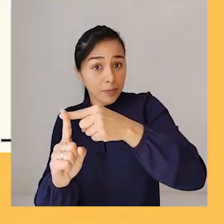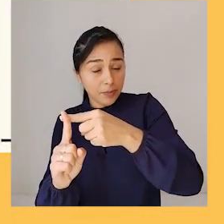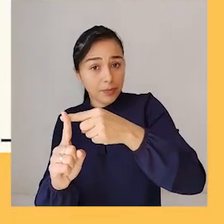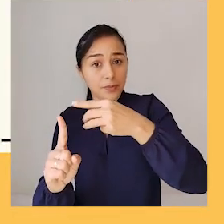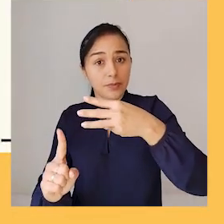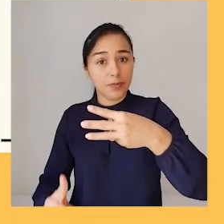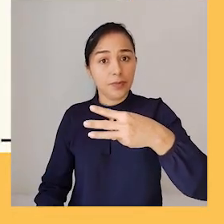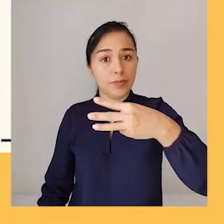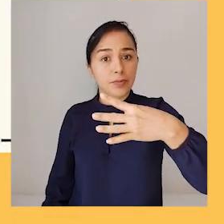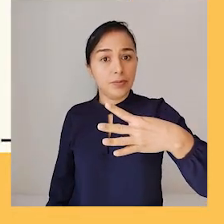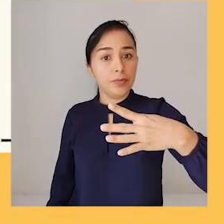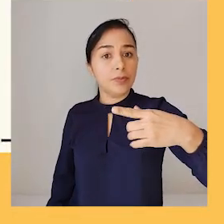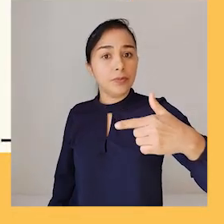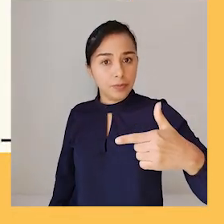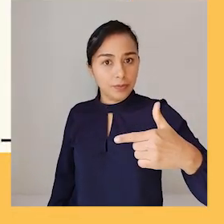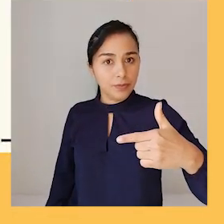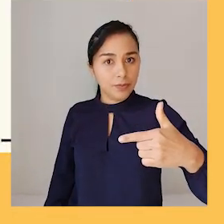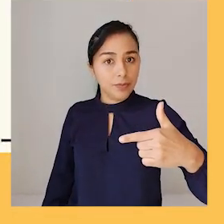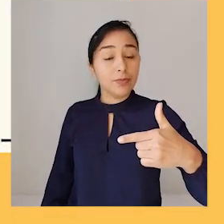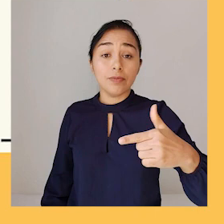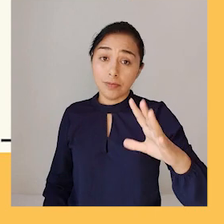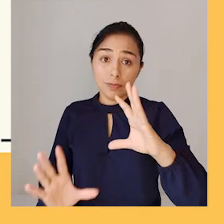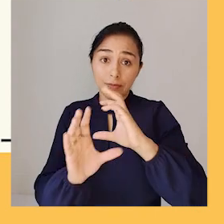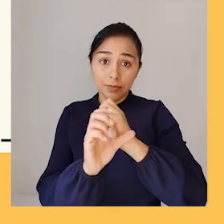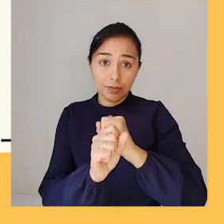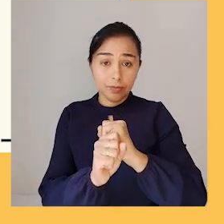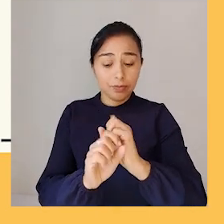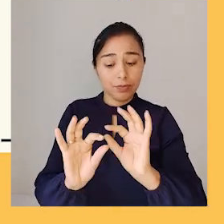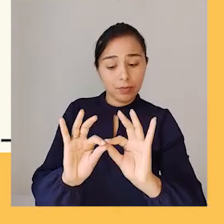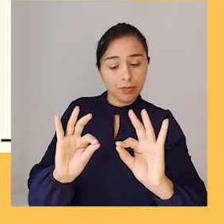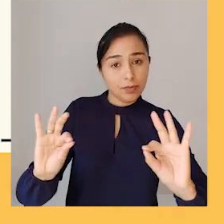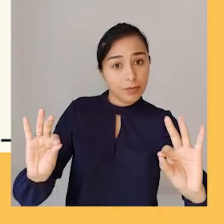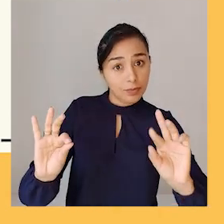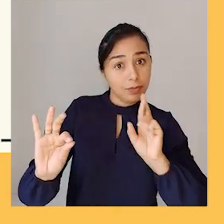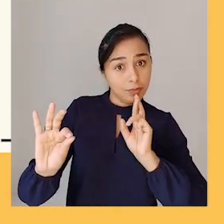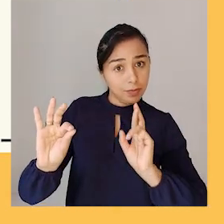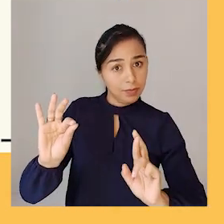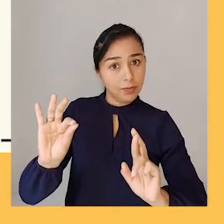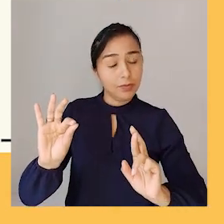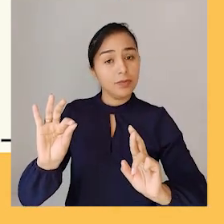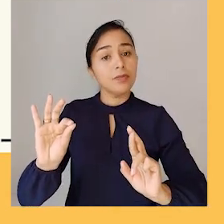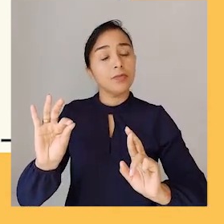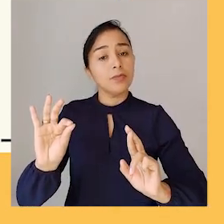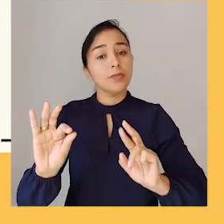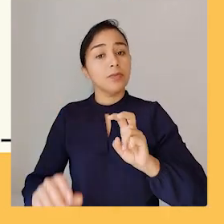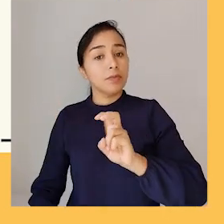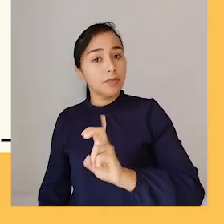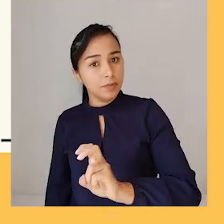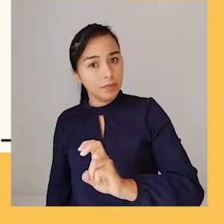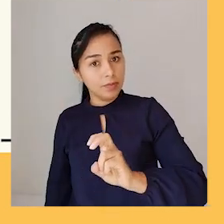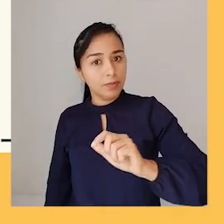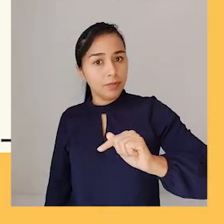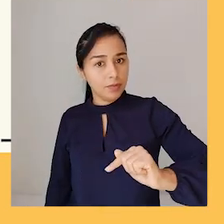mais 342. Uma soma básica que nós vamos encontrar como resultado o